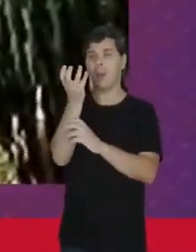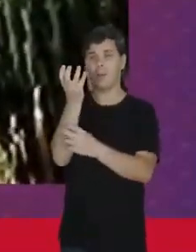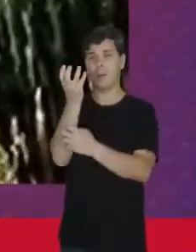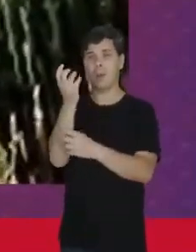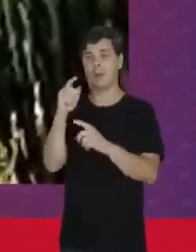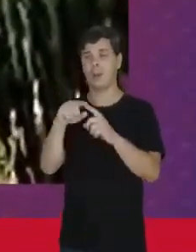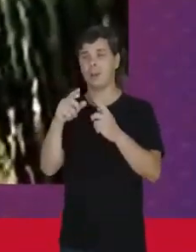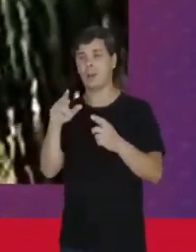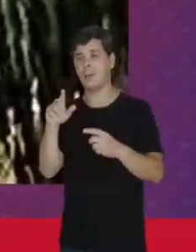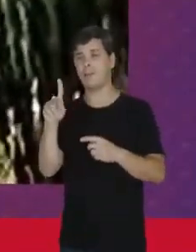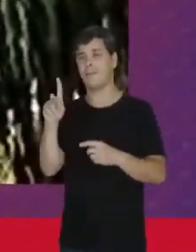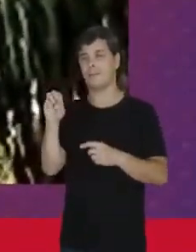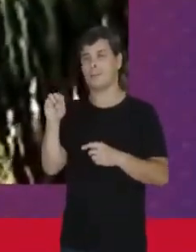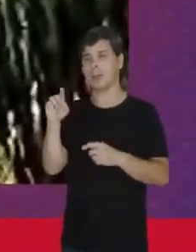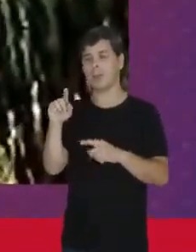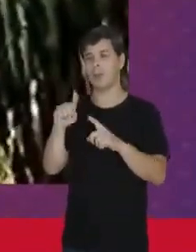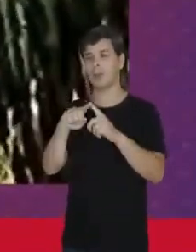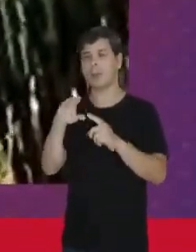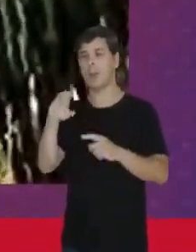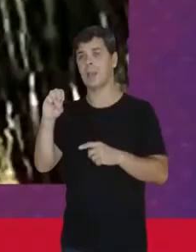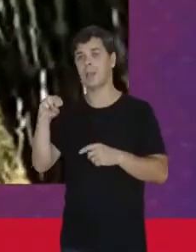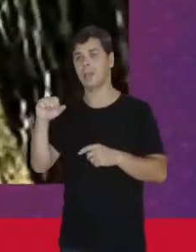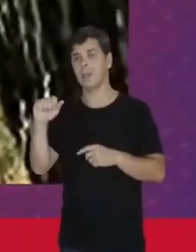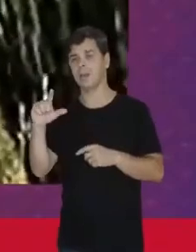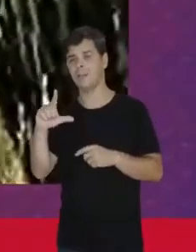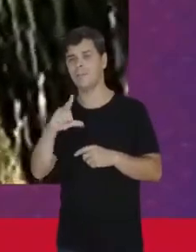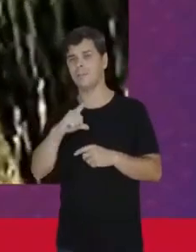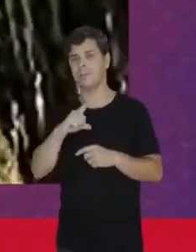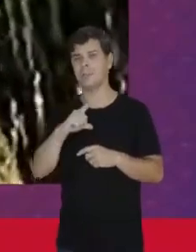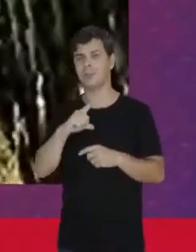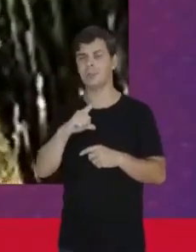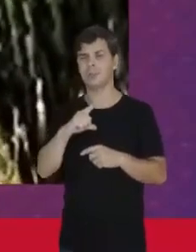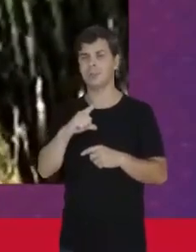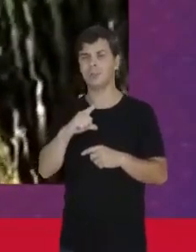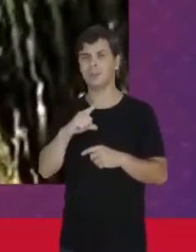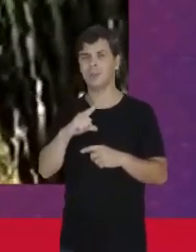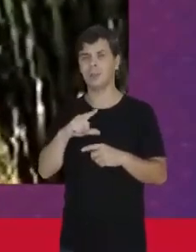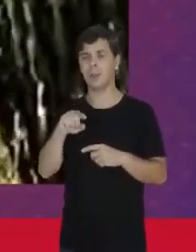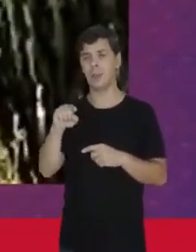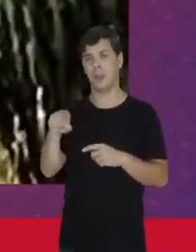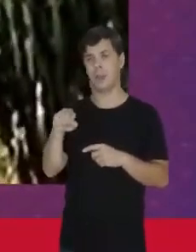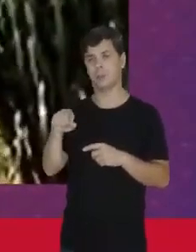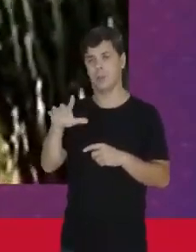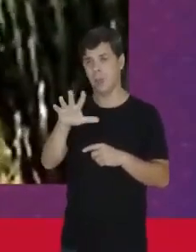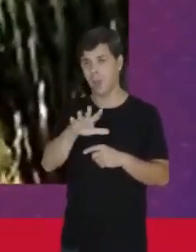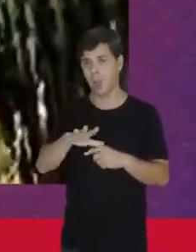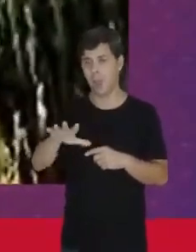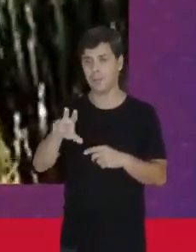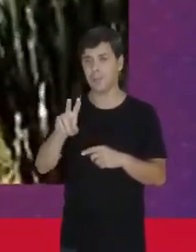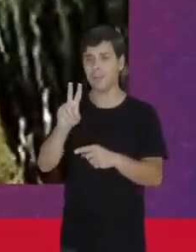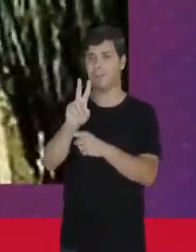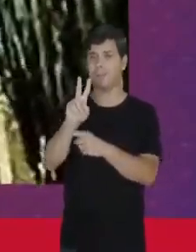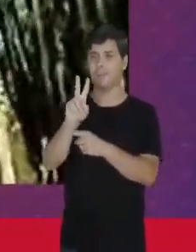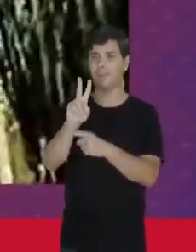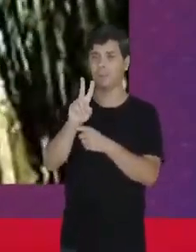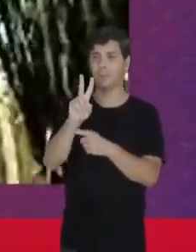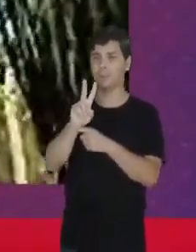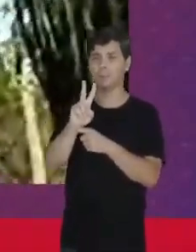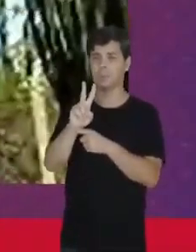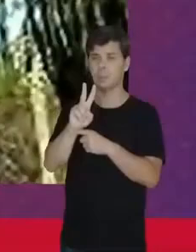tem napiê, tem cana. Então, tudo essa área toda para proteger